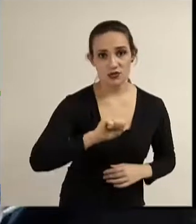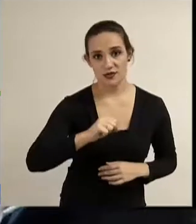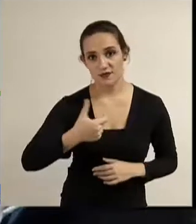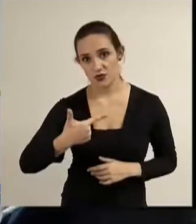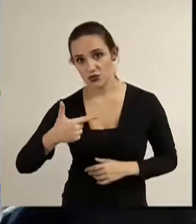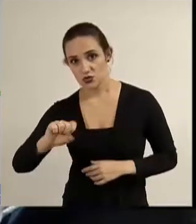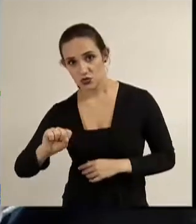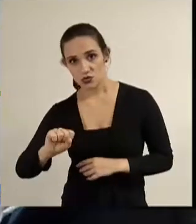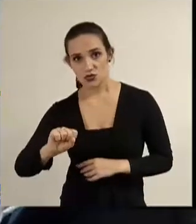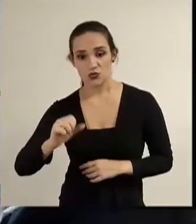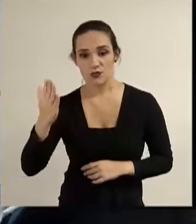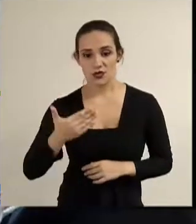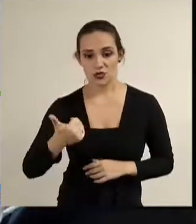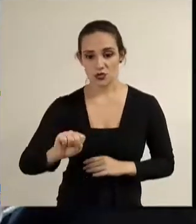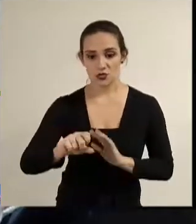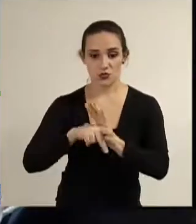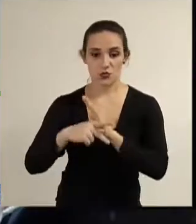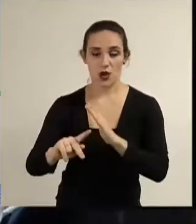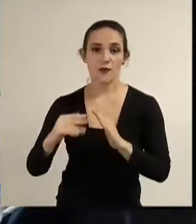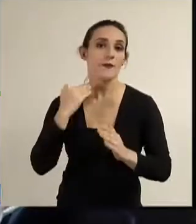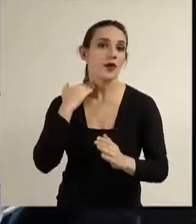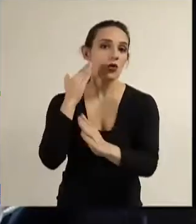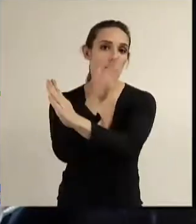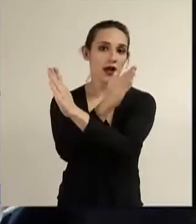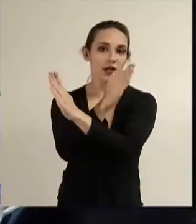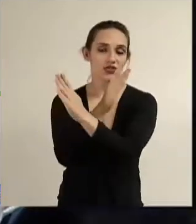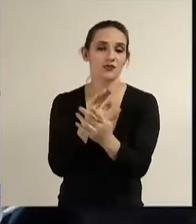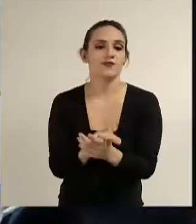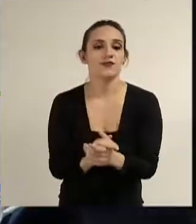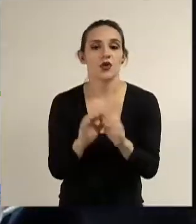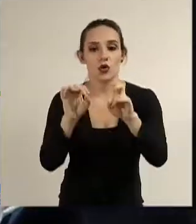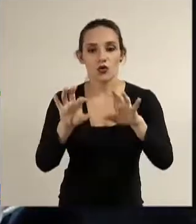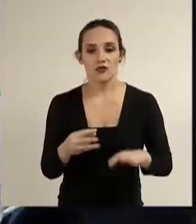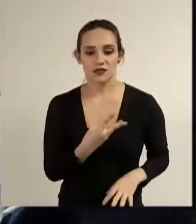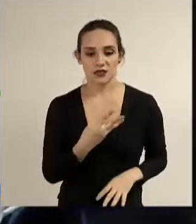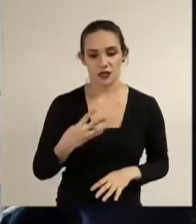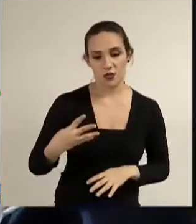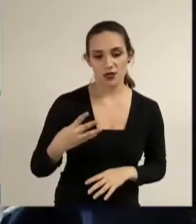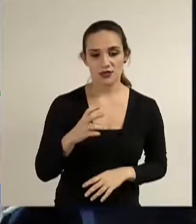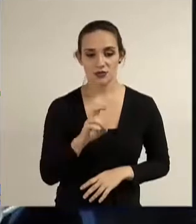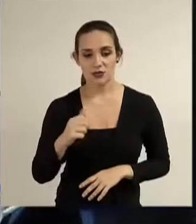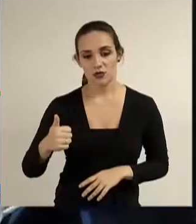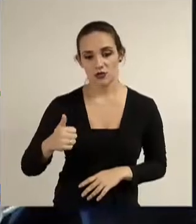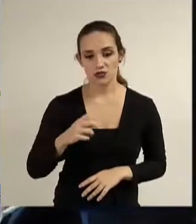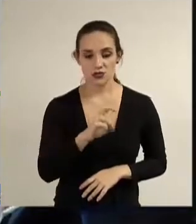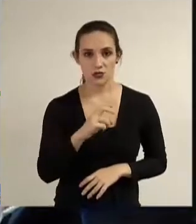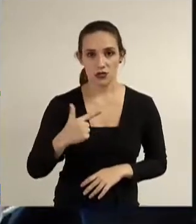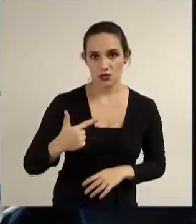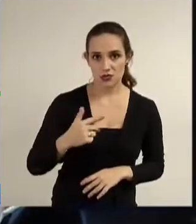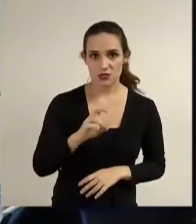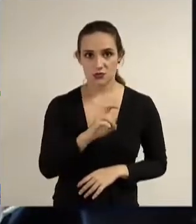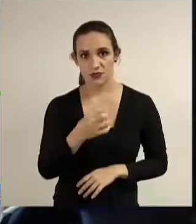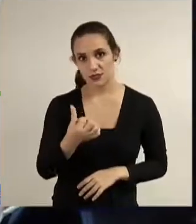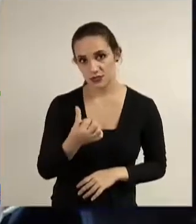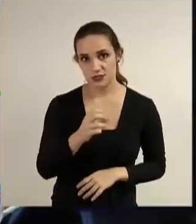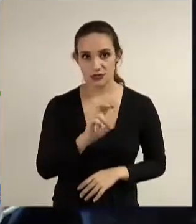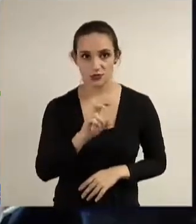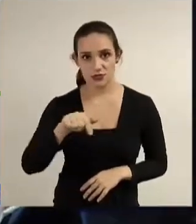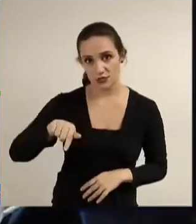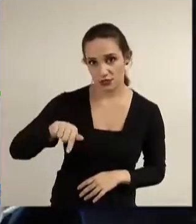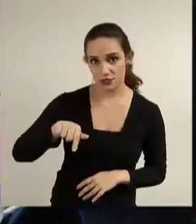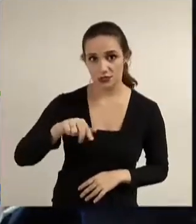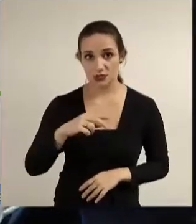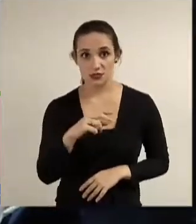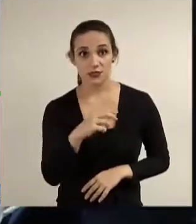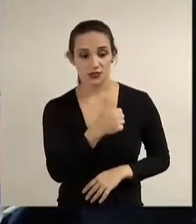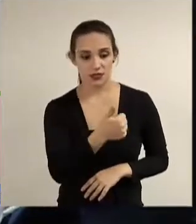2.828, 18 da Caixa Econômica Federal. Ofícios 34, 51, 52, 56, 57